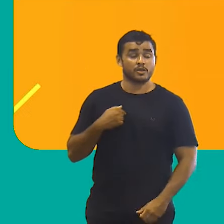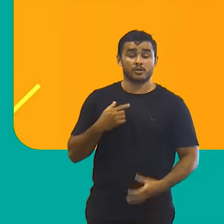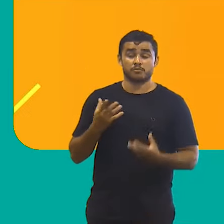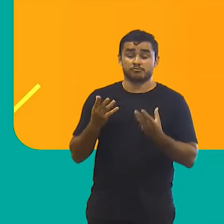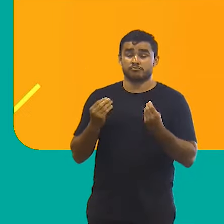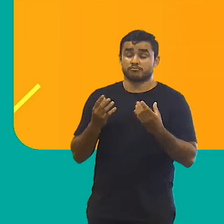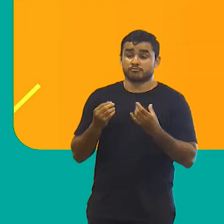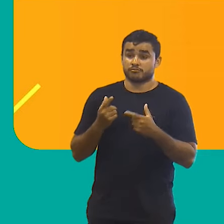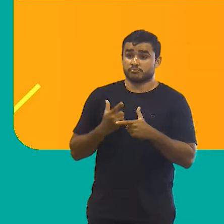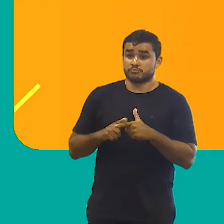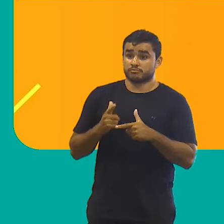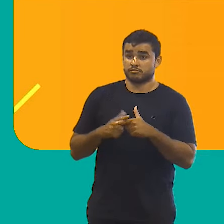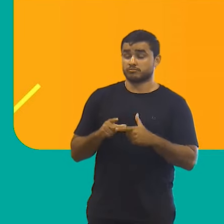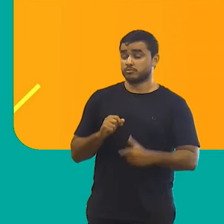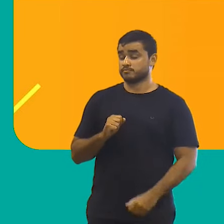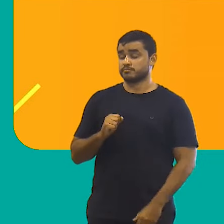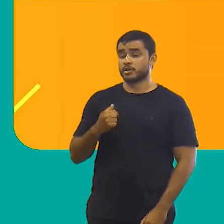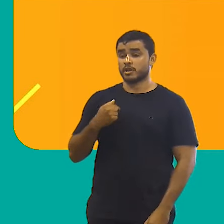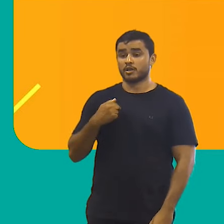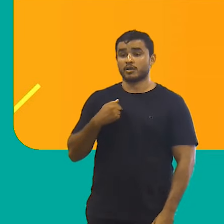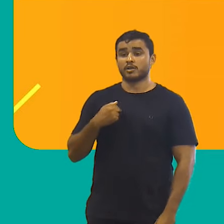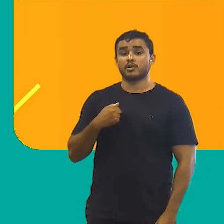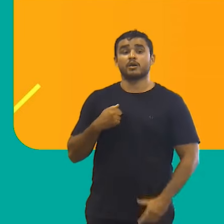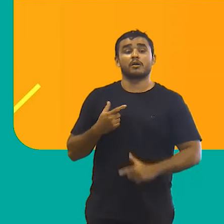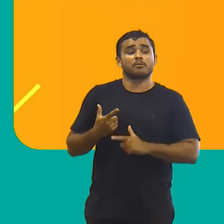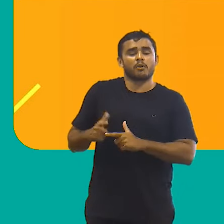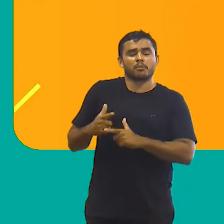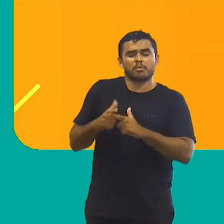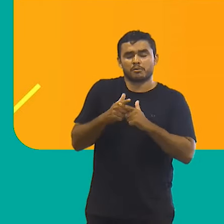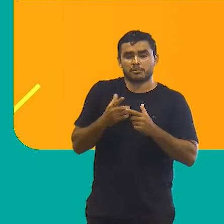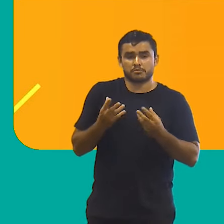problemas. Quantos problemas eu tenho?